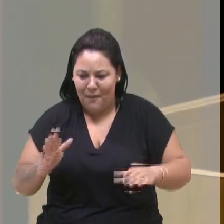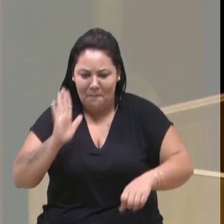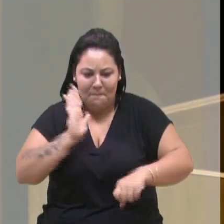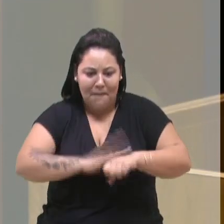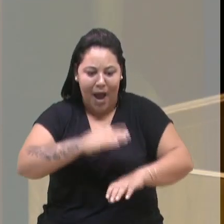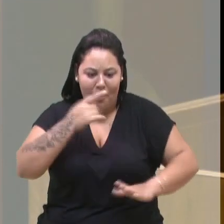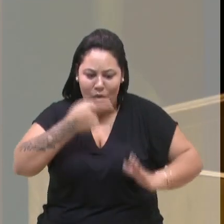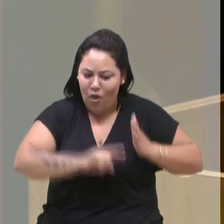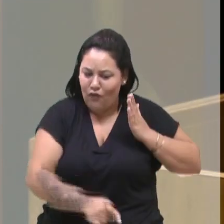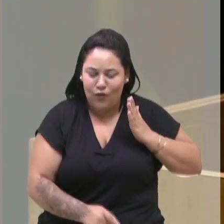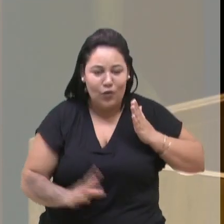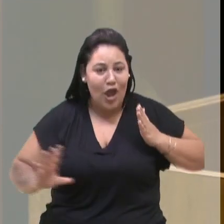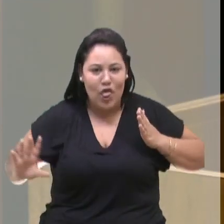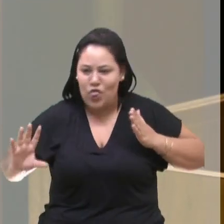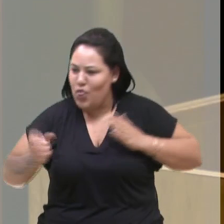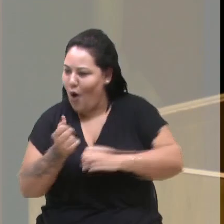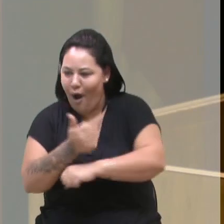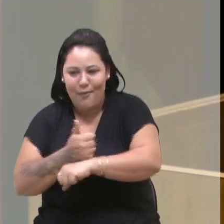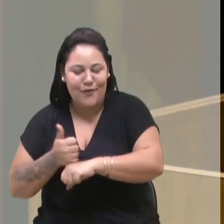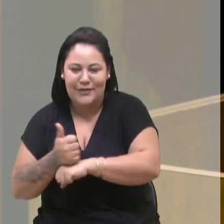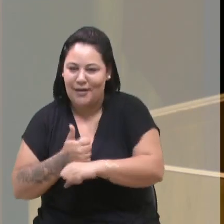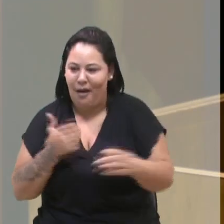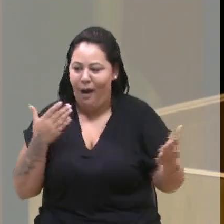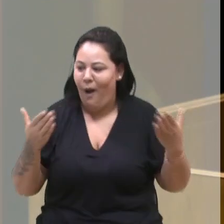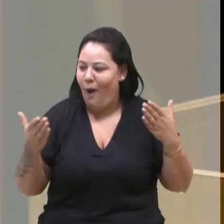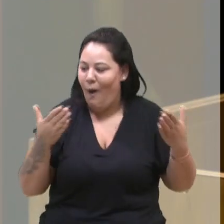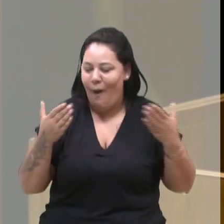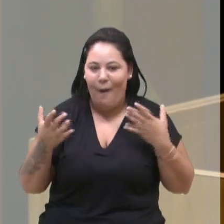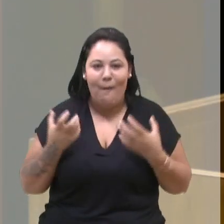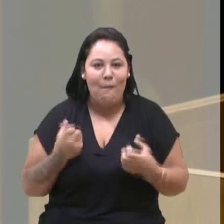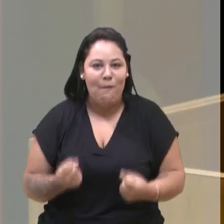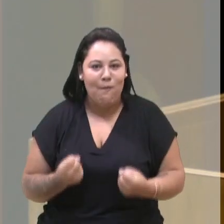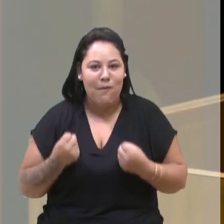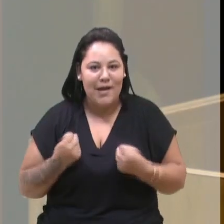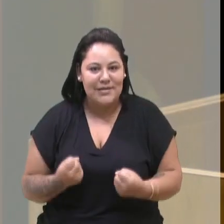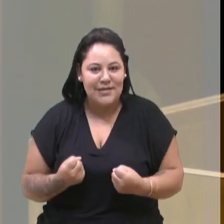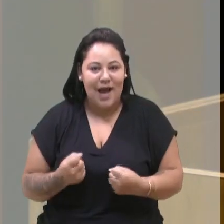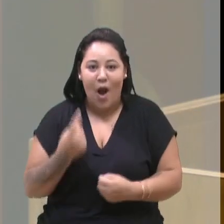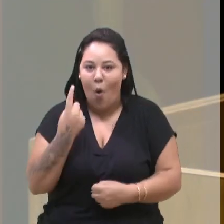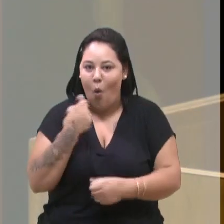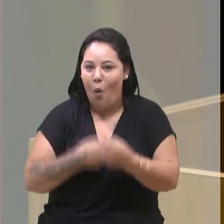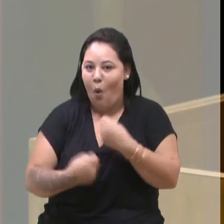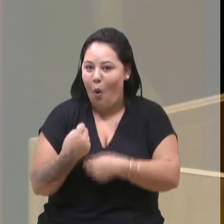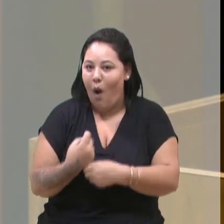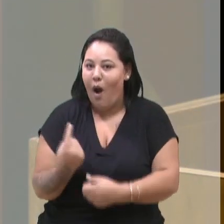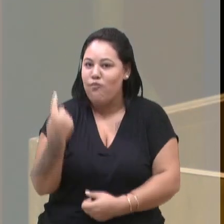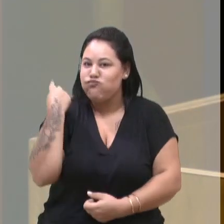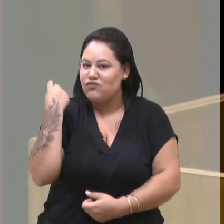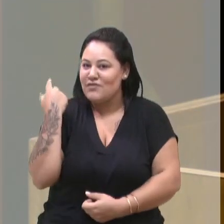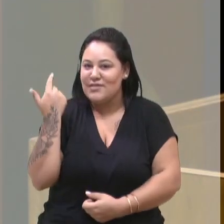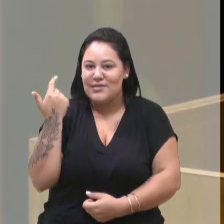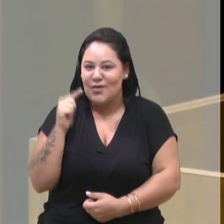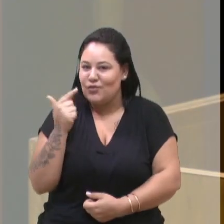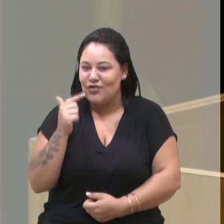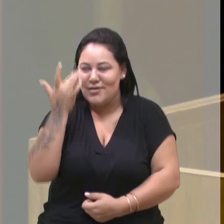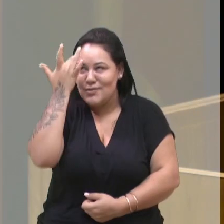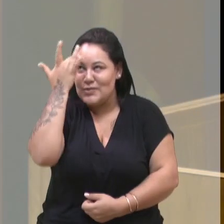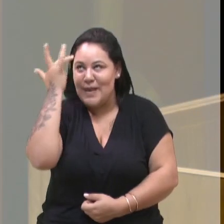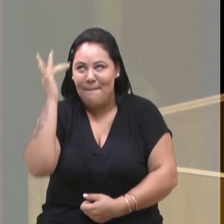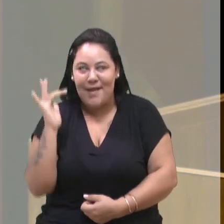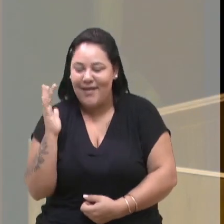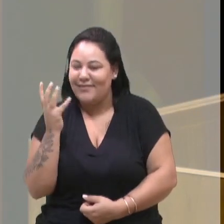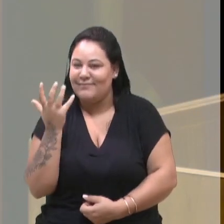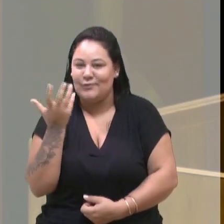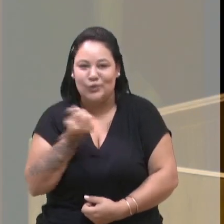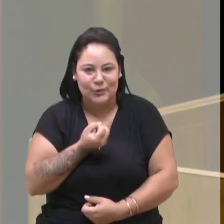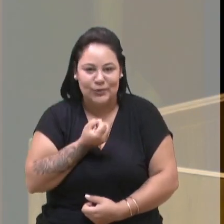os outros. Eu não tinha muita noção há um ano atrás e hoje tenho a verdadeira noção da dificuldade,